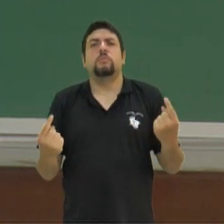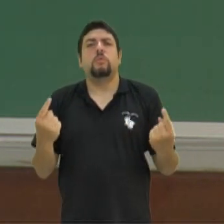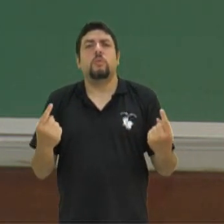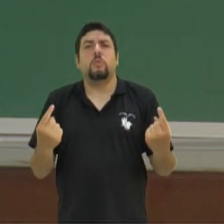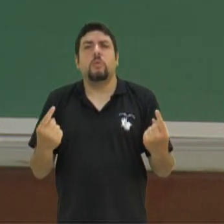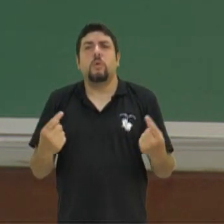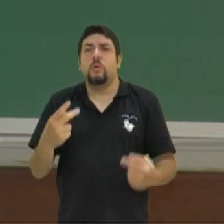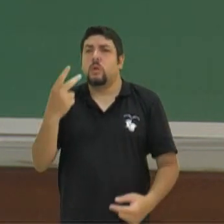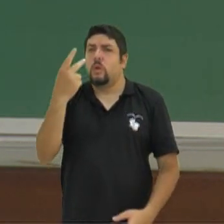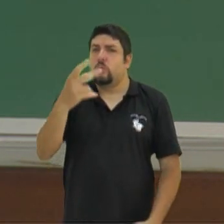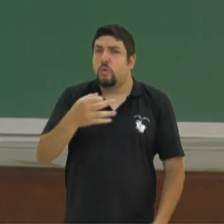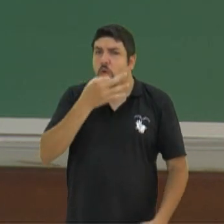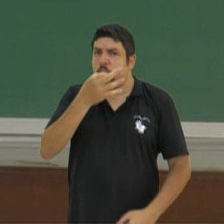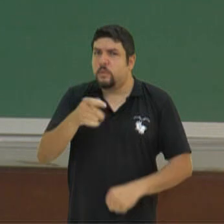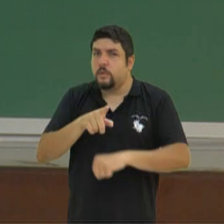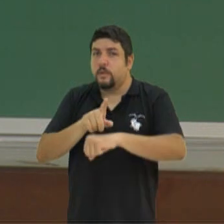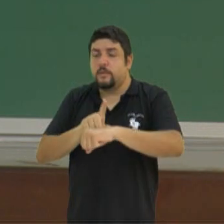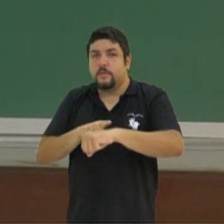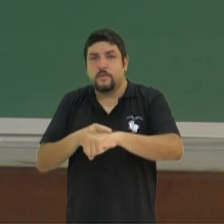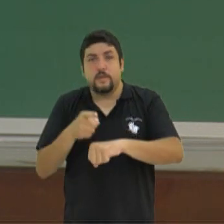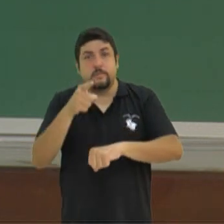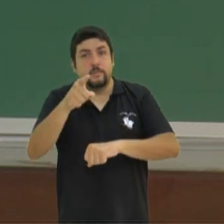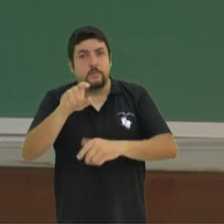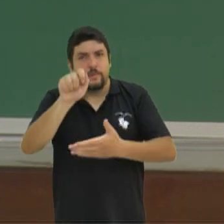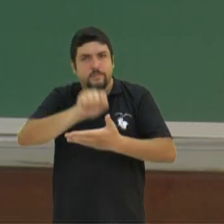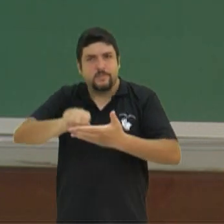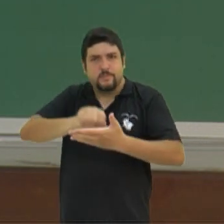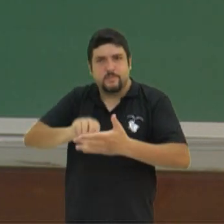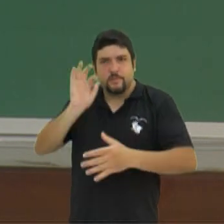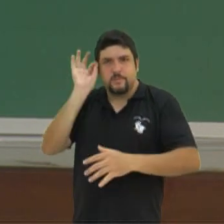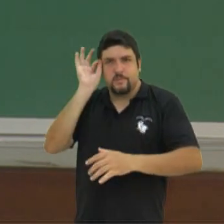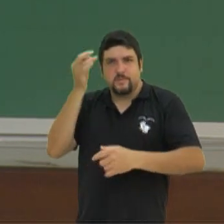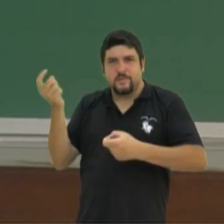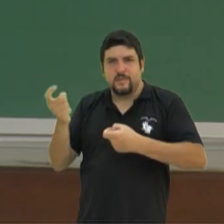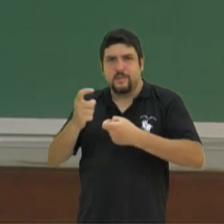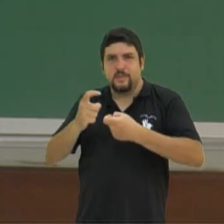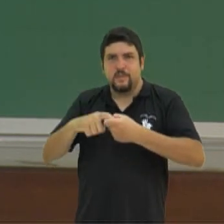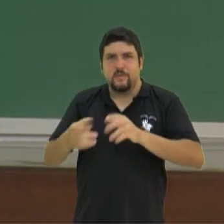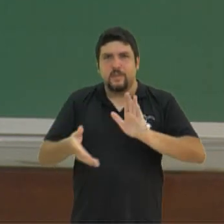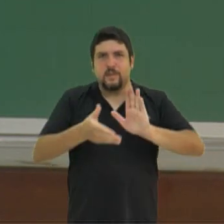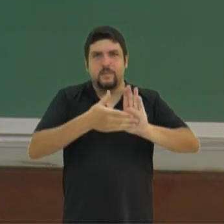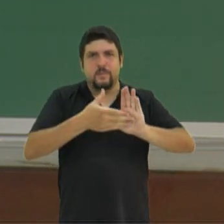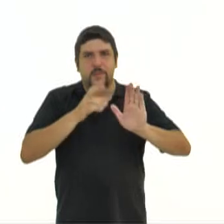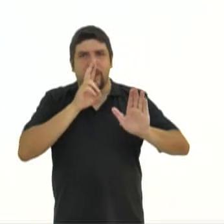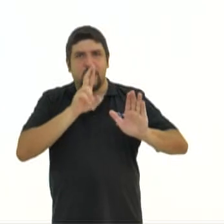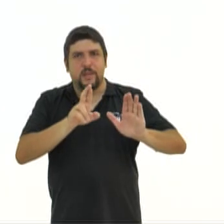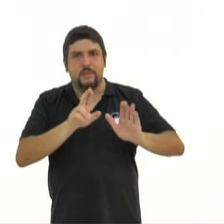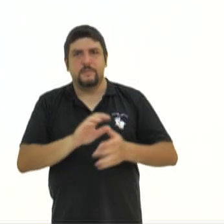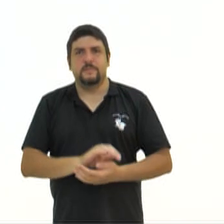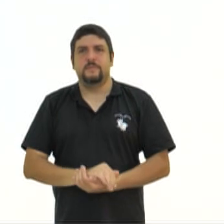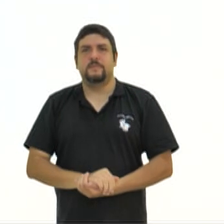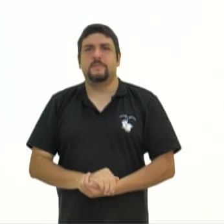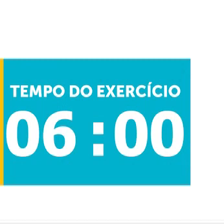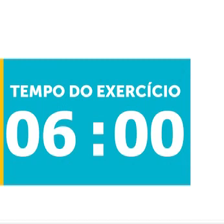você? Eu vou deixar alguns minutinhos aí e eu volto daqui a pouquinho com uma sugestão de resposta.